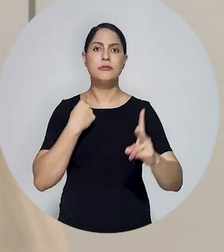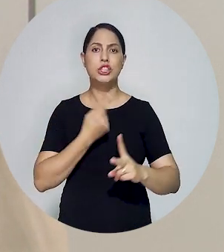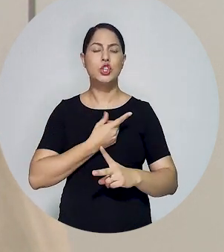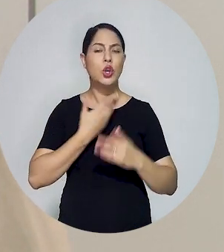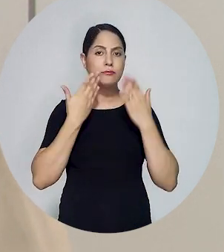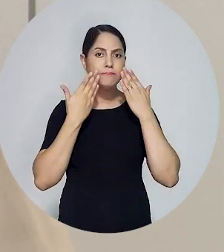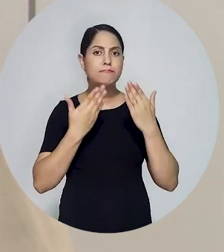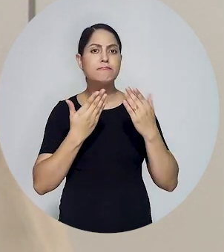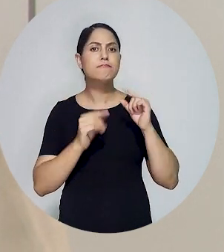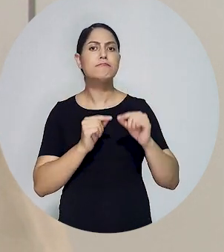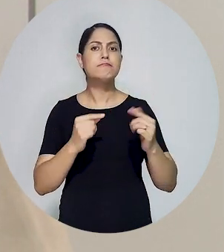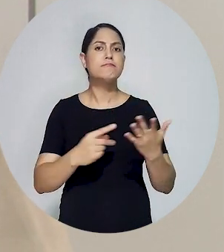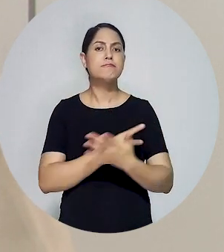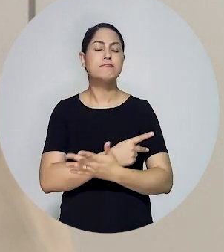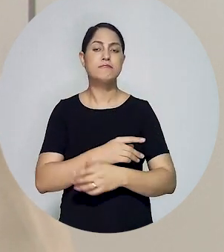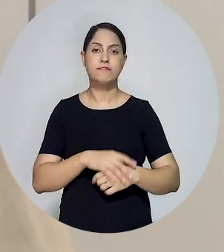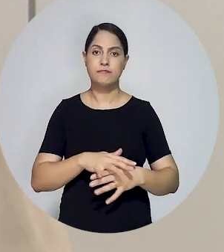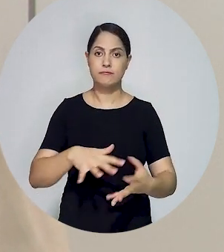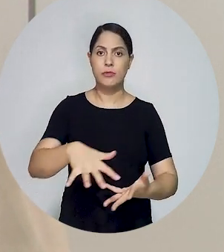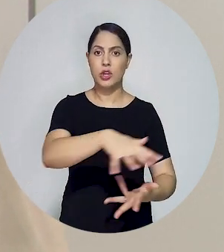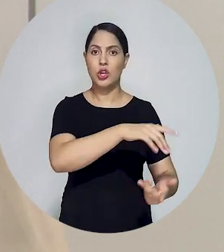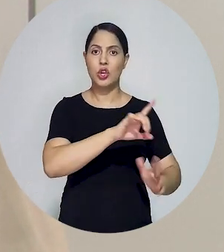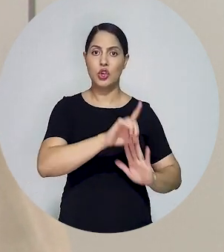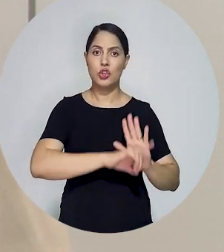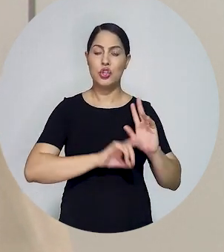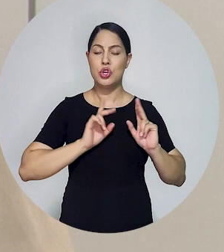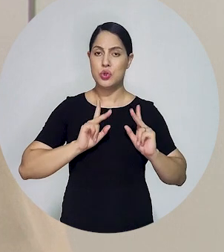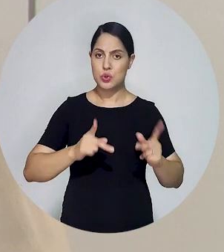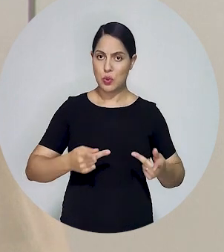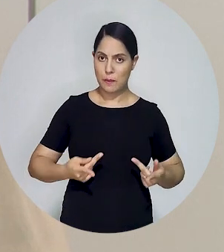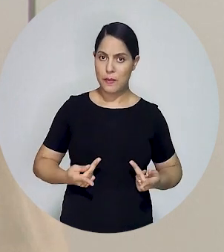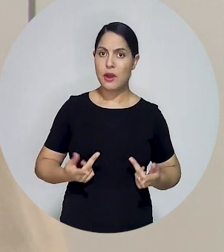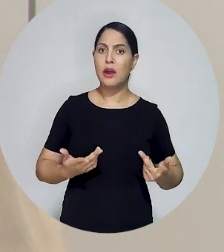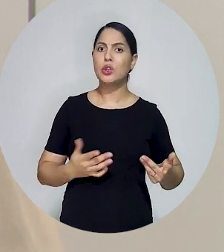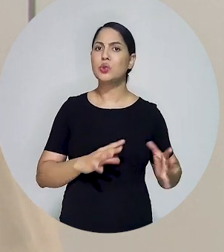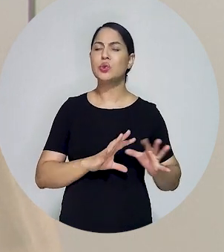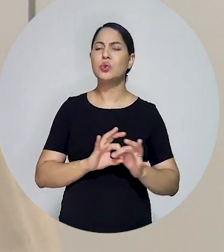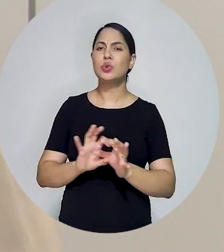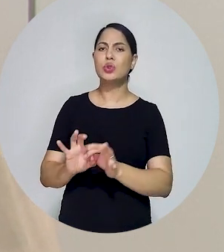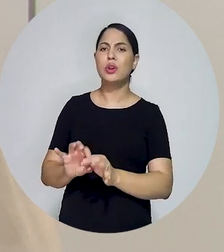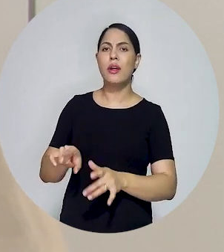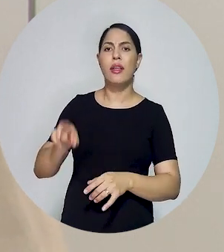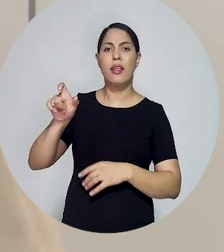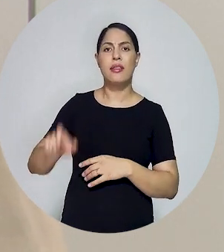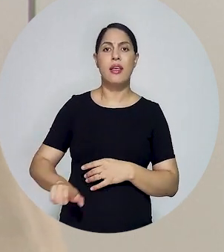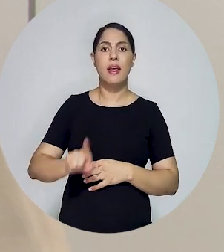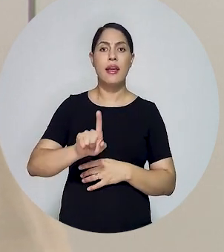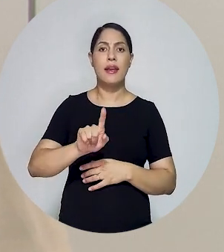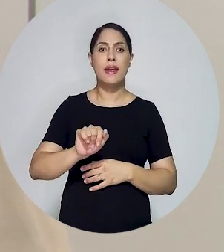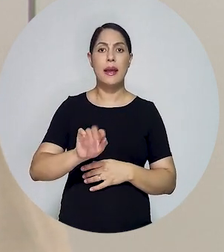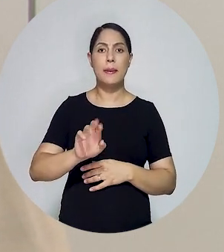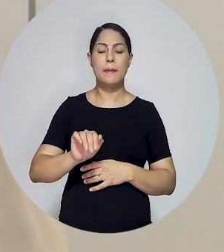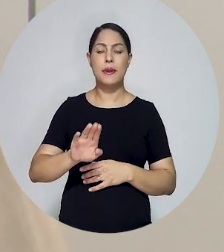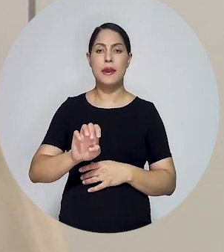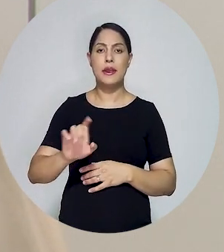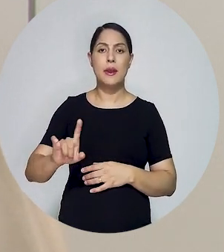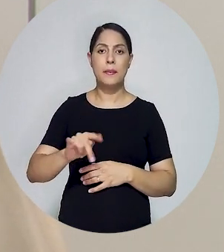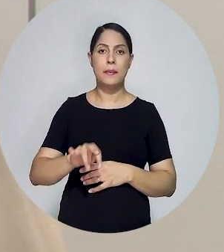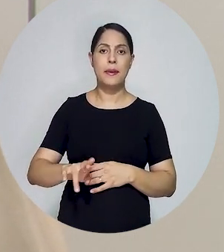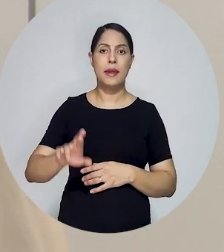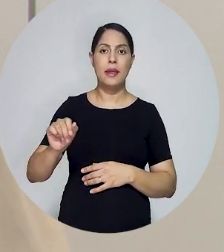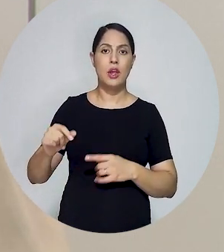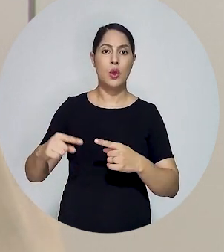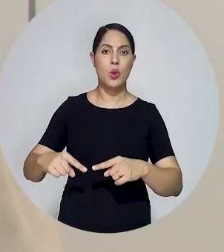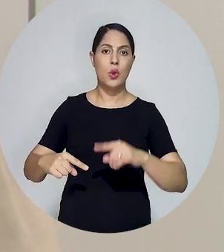direitos humanos. Foi emanada a sentença da Corte Interamericana de Direitos Humanos relativa ao caso Gabriel